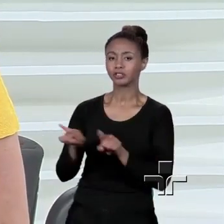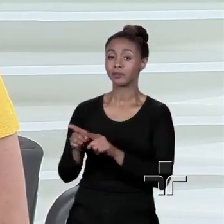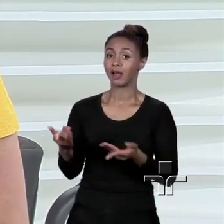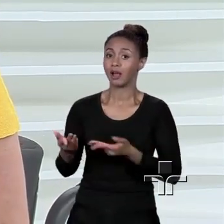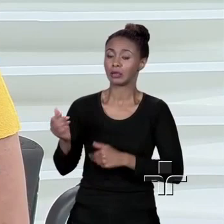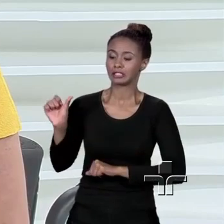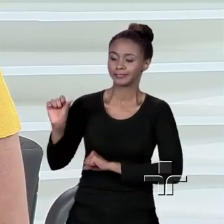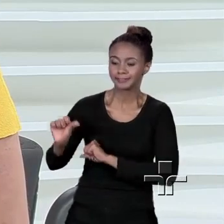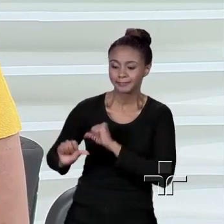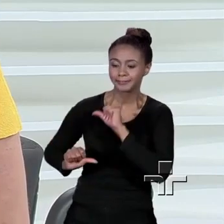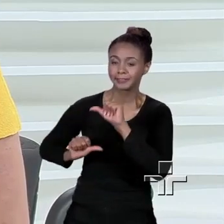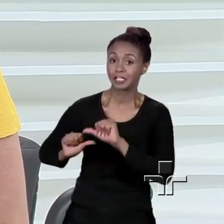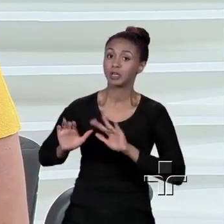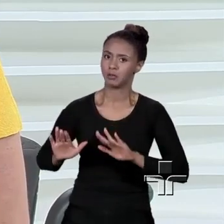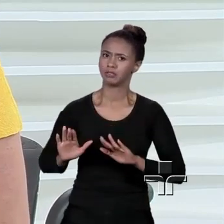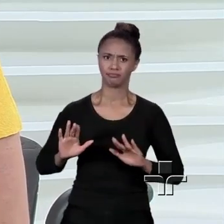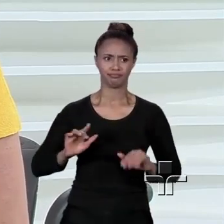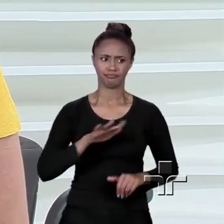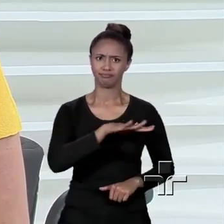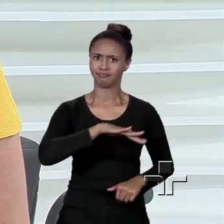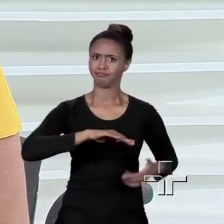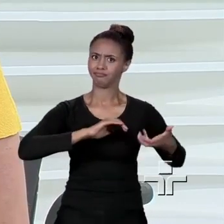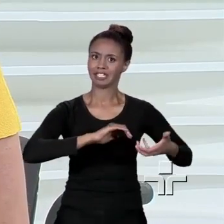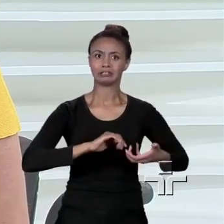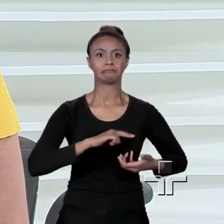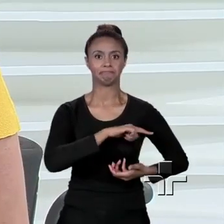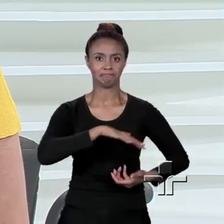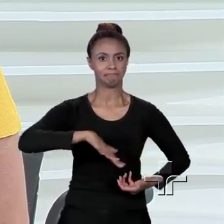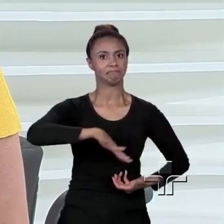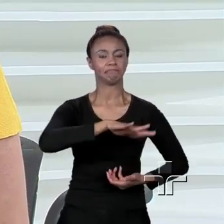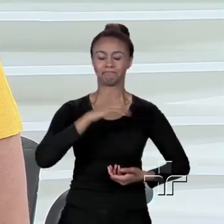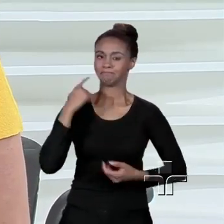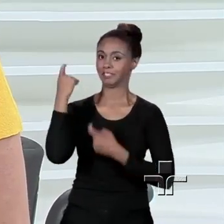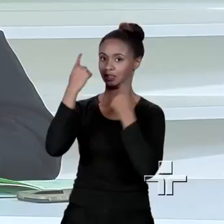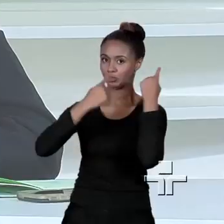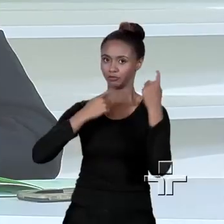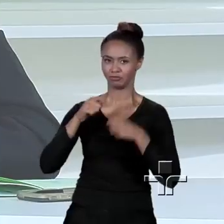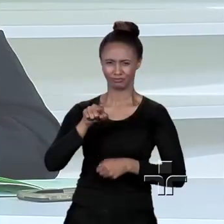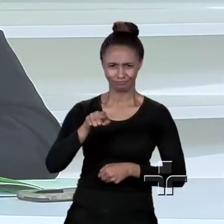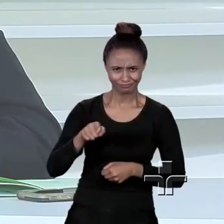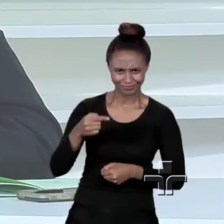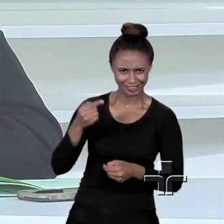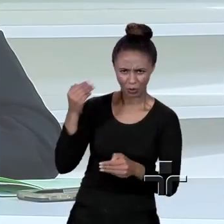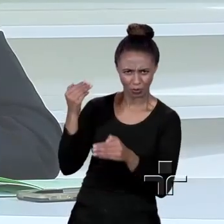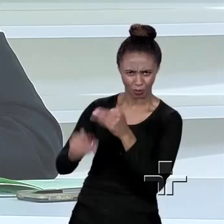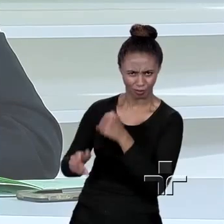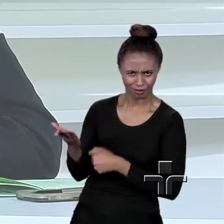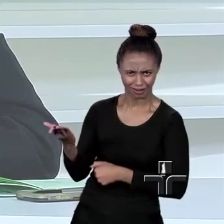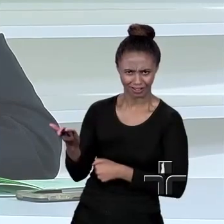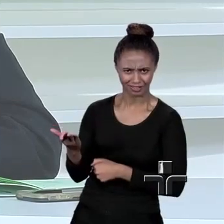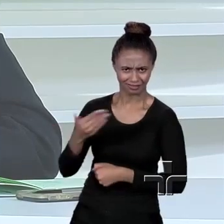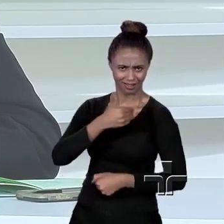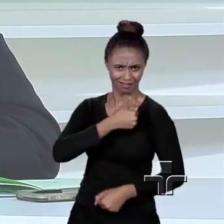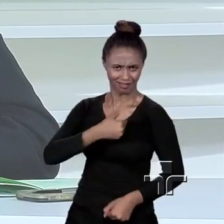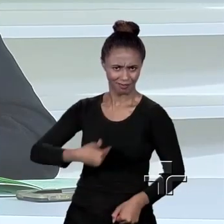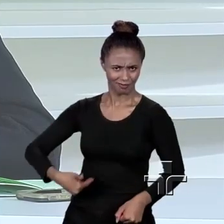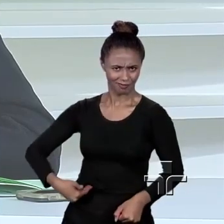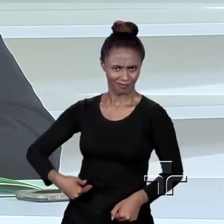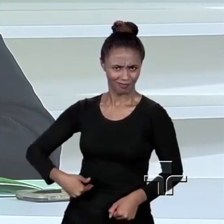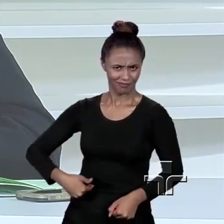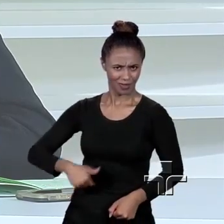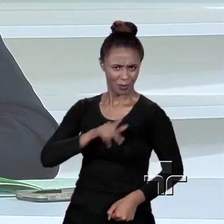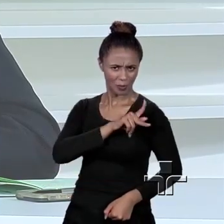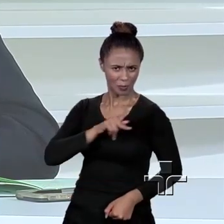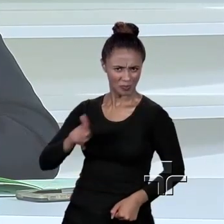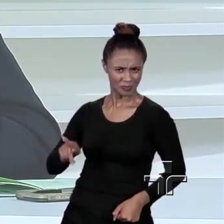todo mundo muito preocupado porque é algo... A senhora discorda, por exemplo, do que o presidente fez em